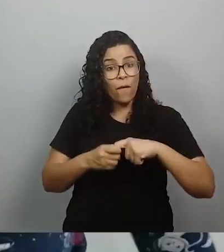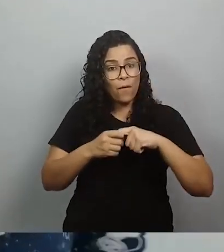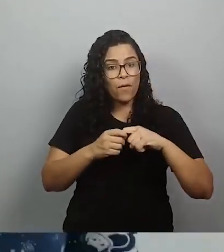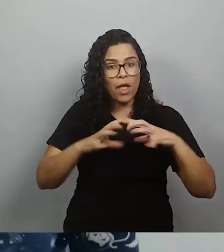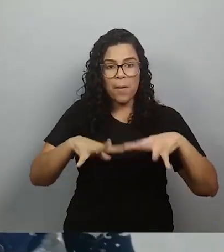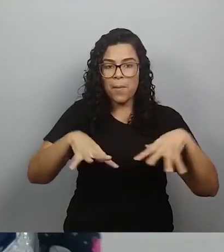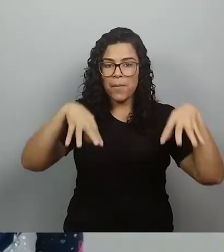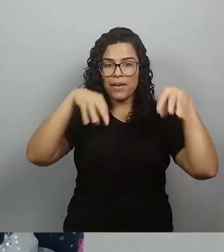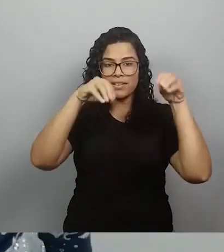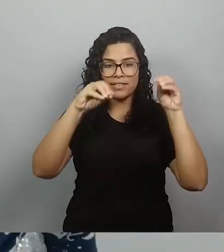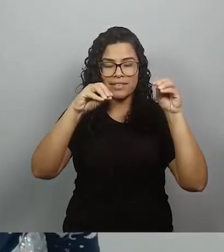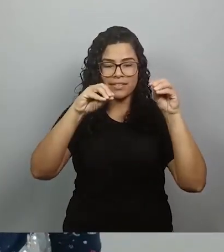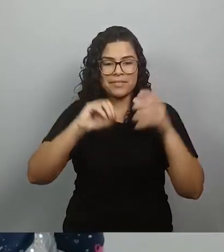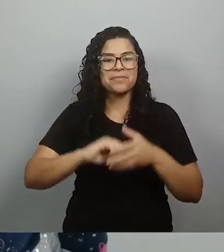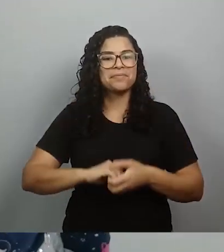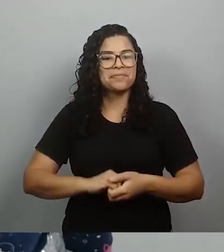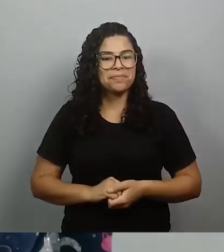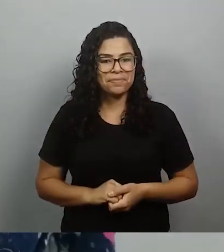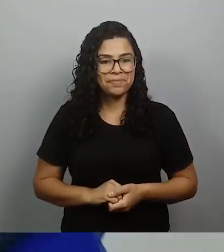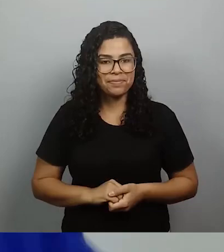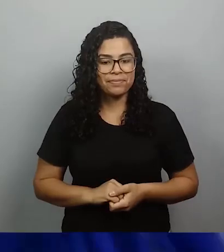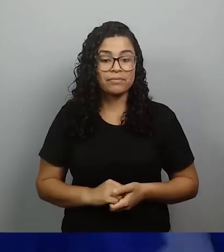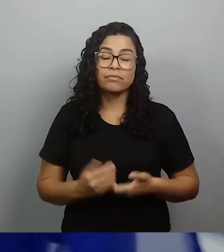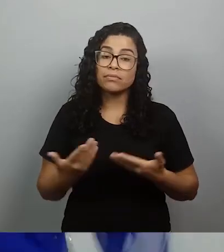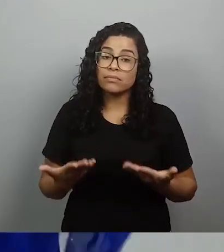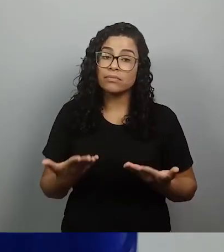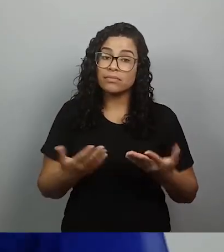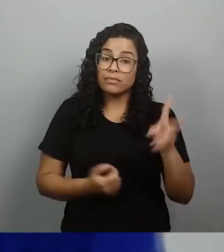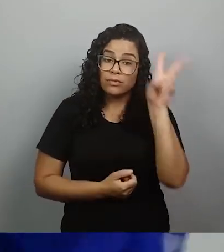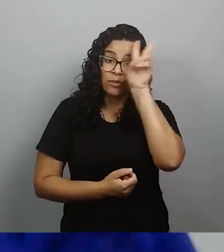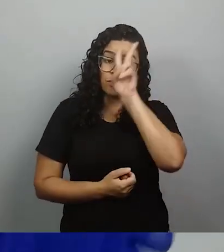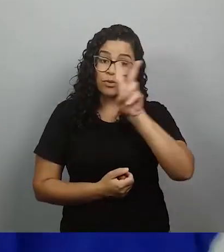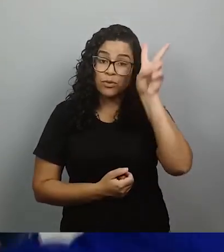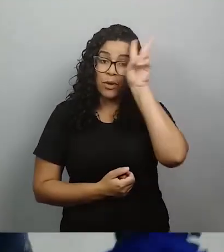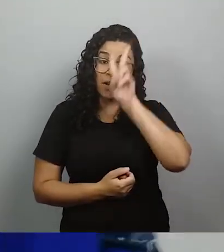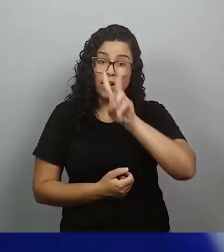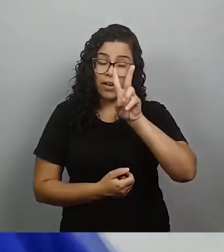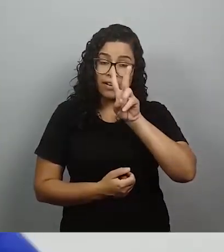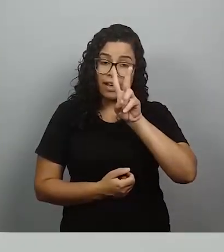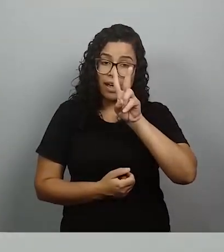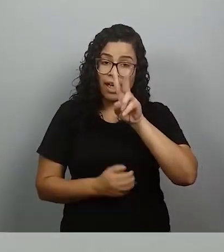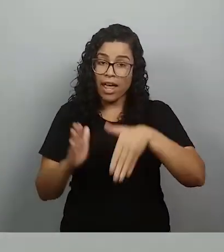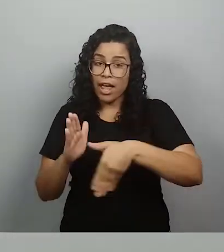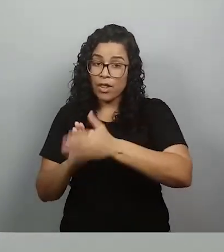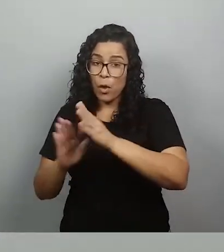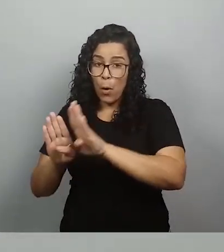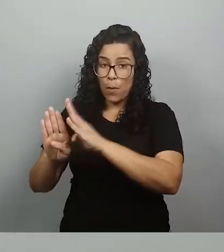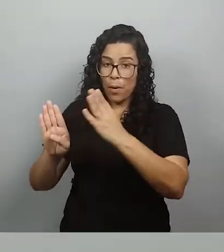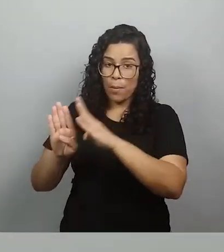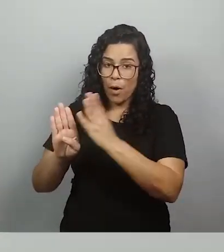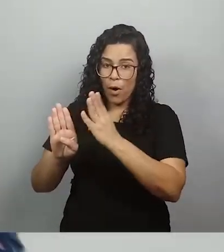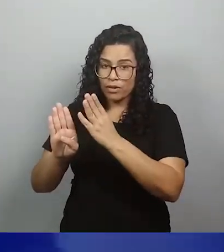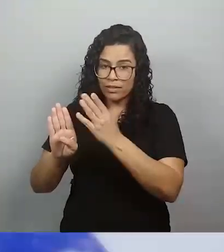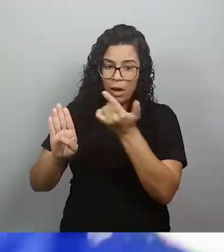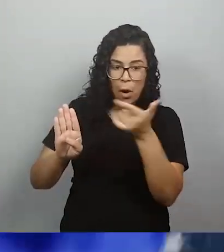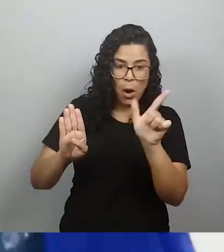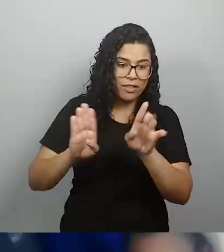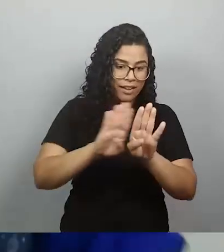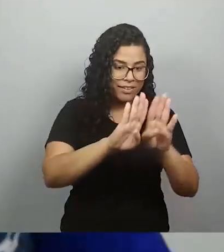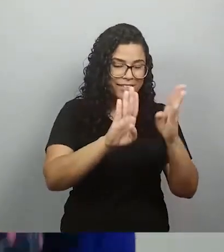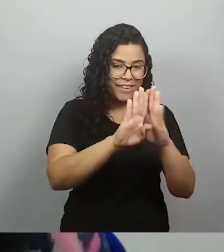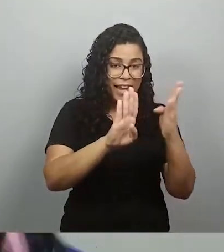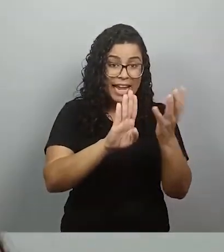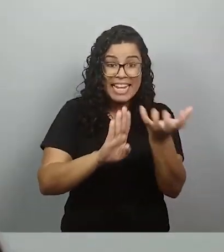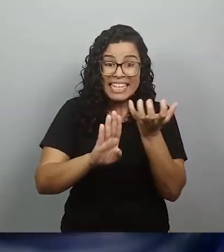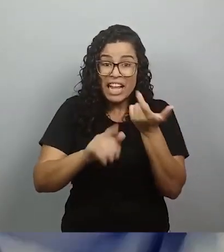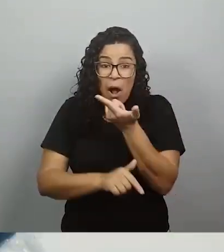castelo. Ai, meu Deus. E essa história entrou por uma? Porta e saiu pela outra. E quem